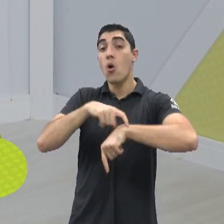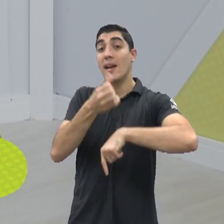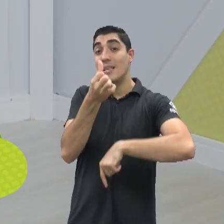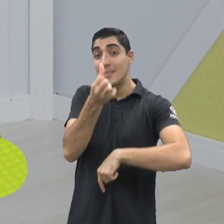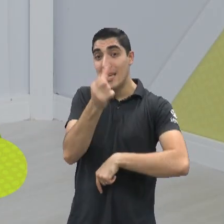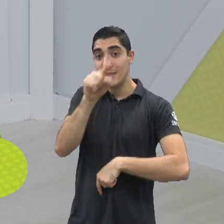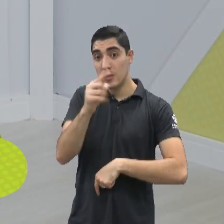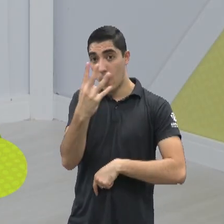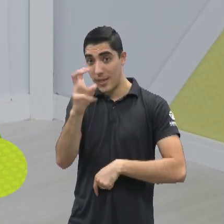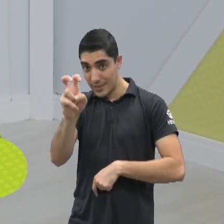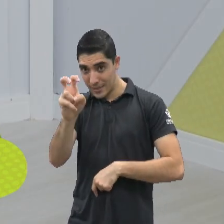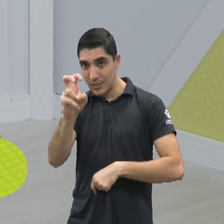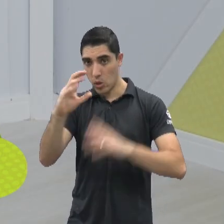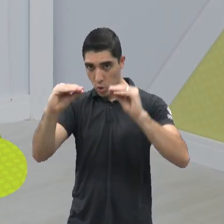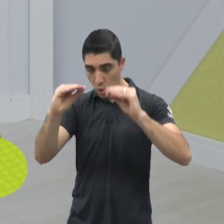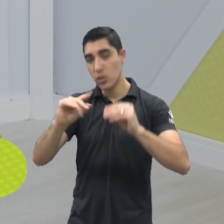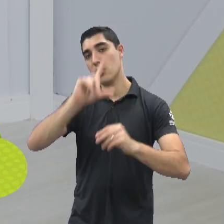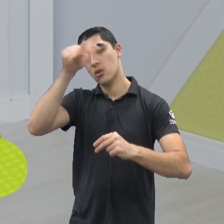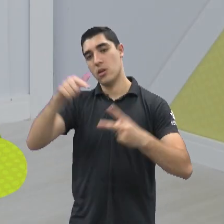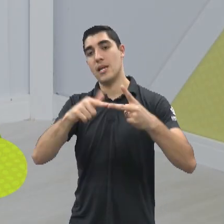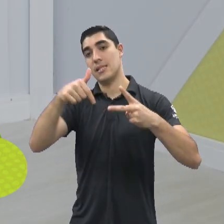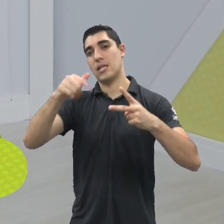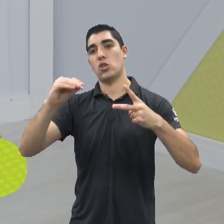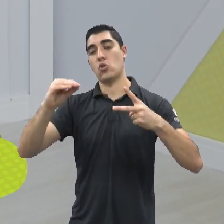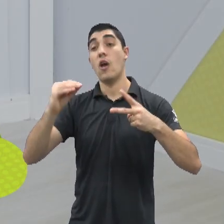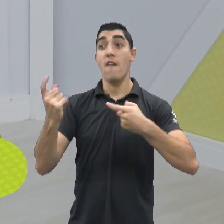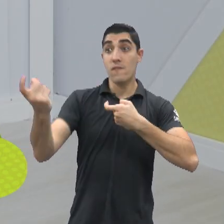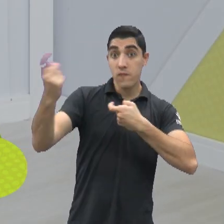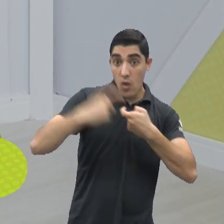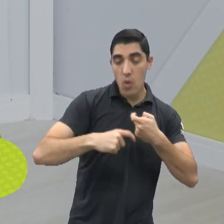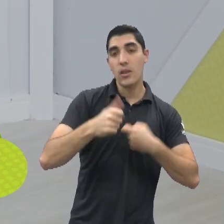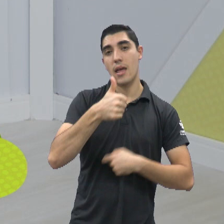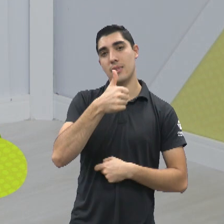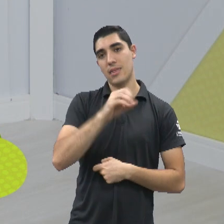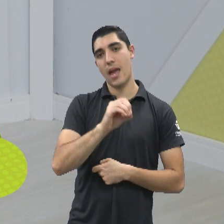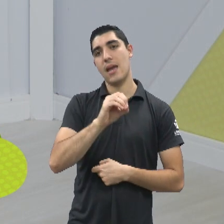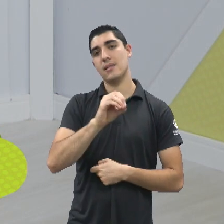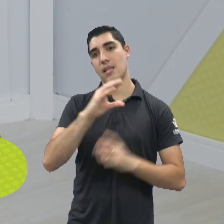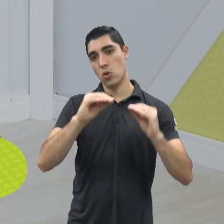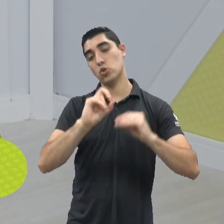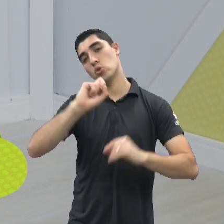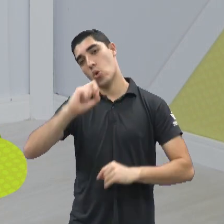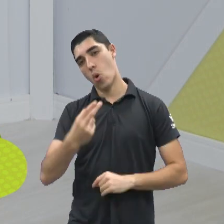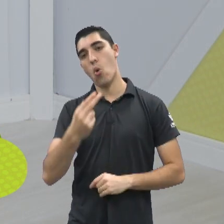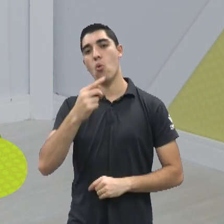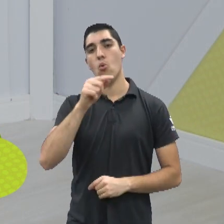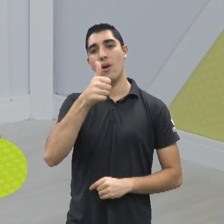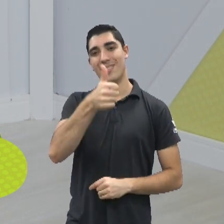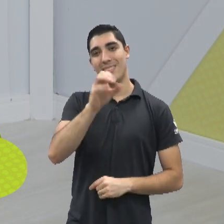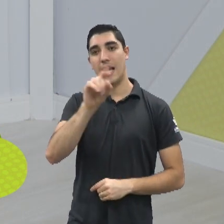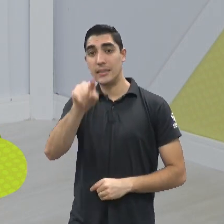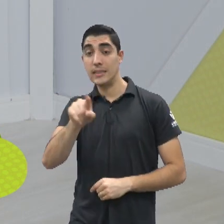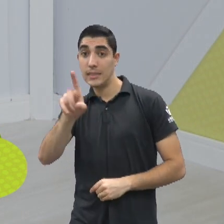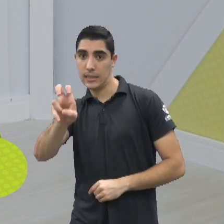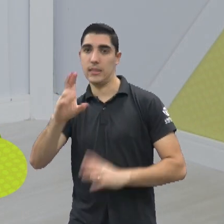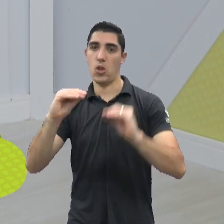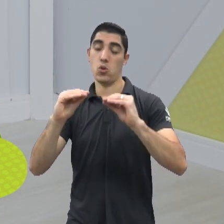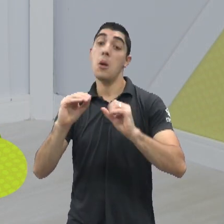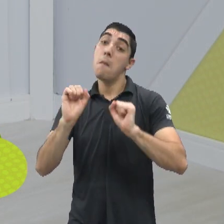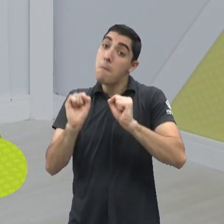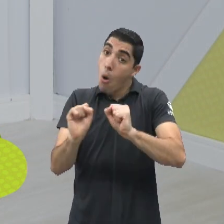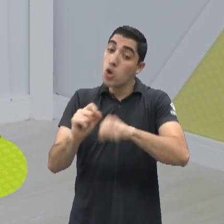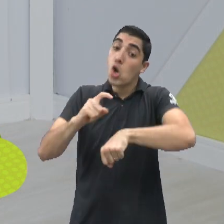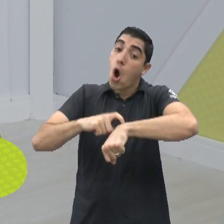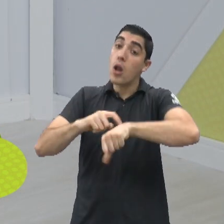e às 7 da noite, com retorno previsto às 10 da noite e às 10h15, e aí podendo ser mudado o horário